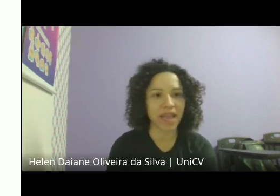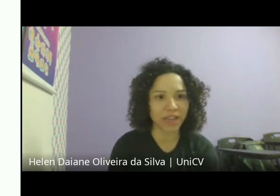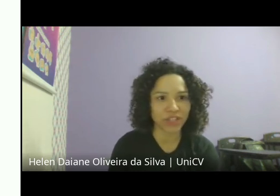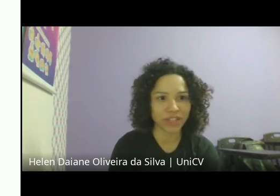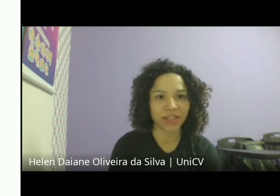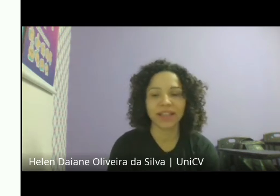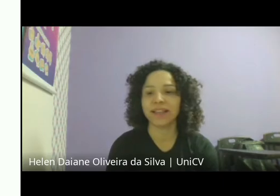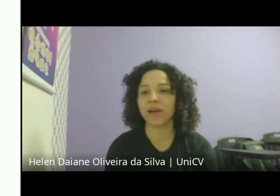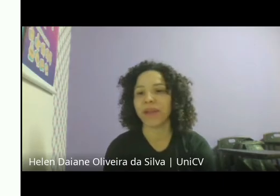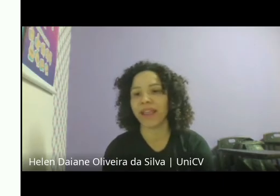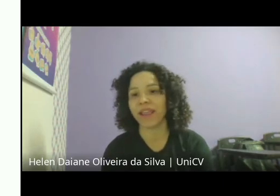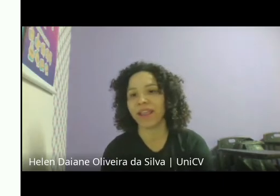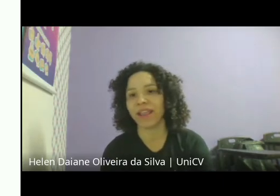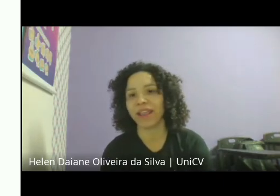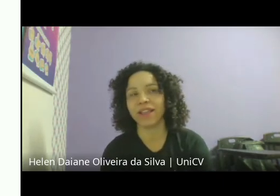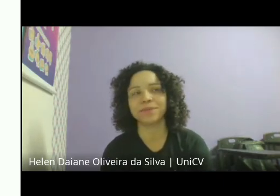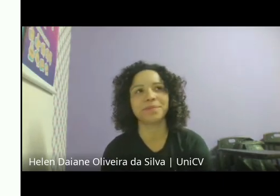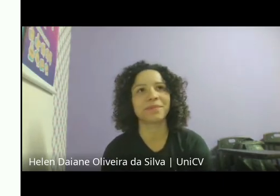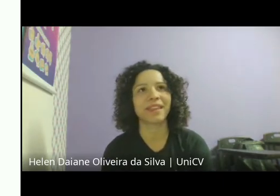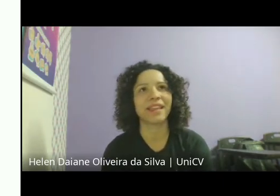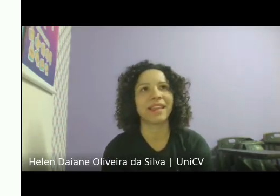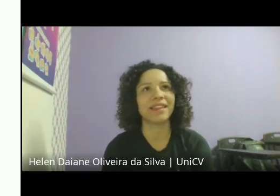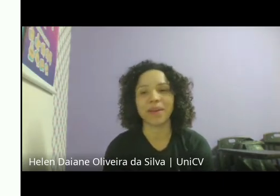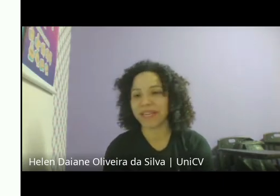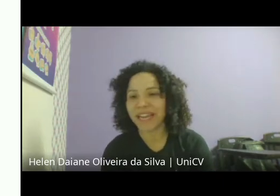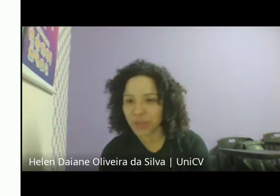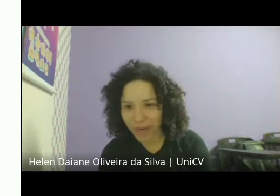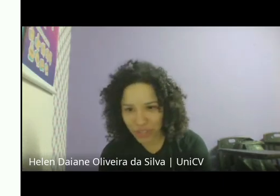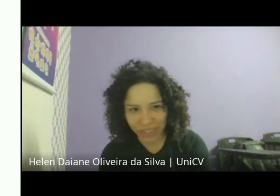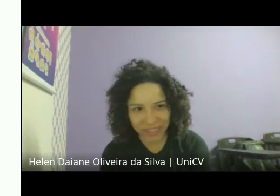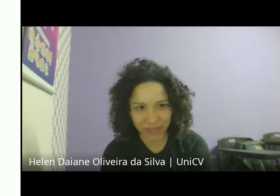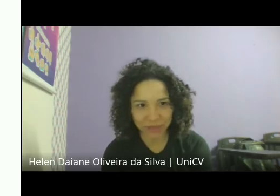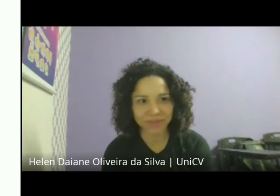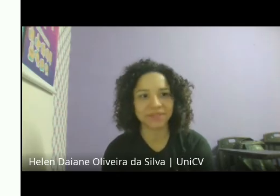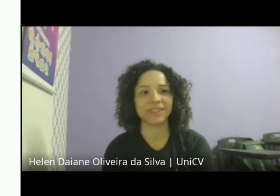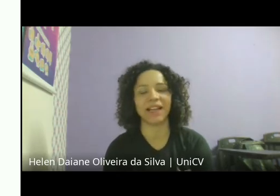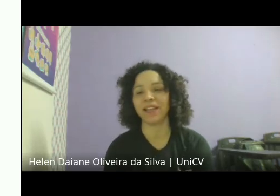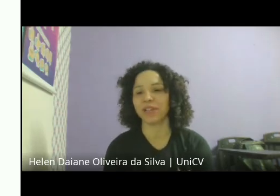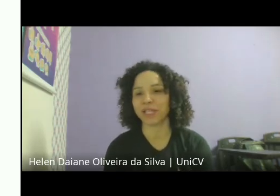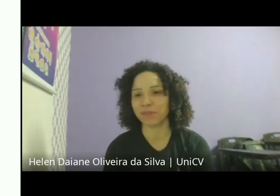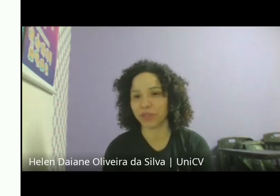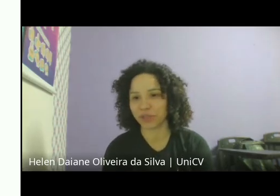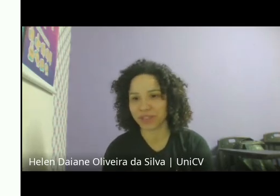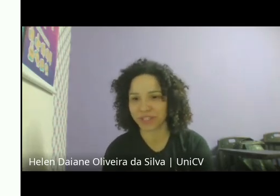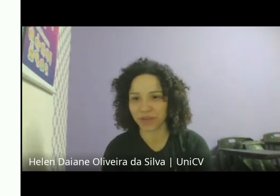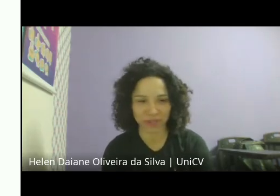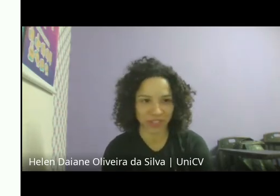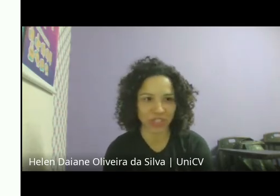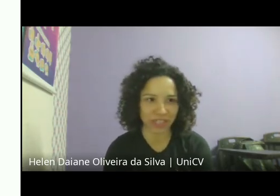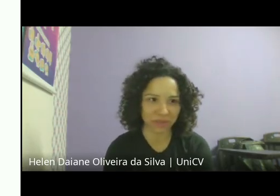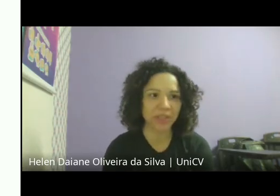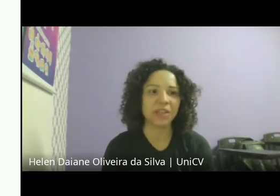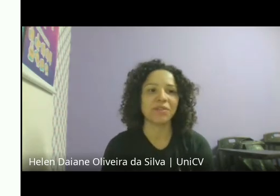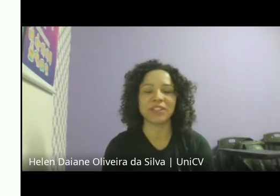é micagem, não é brincar de imagem e ação, tá? Eu acho que depois de todos esses encontros